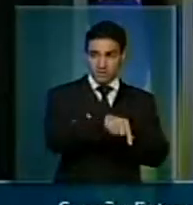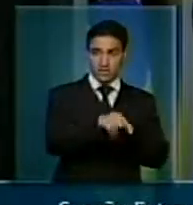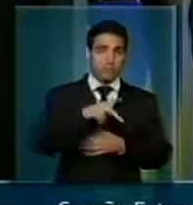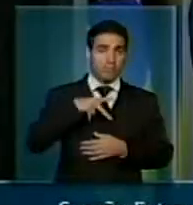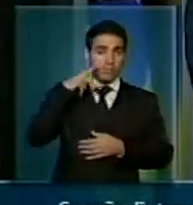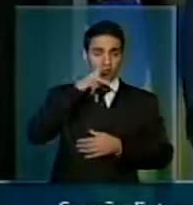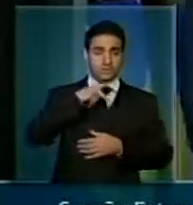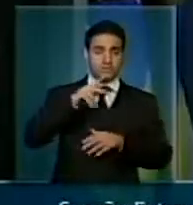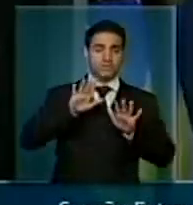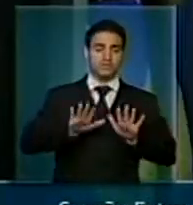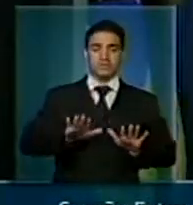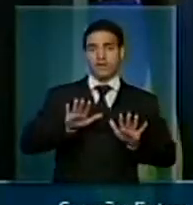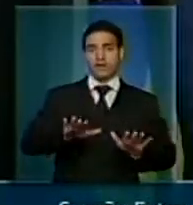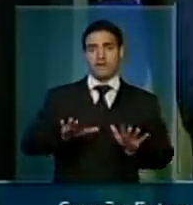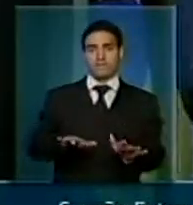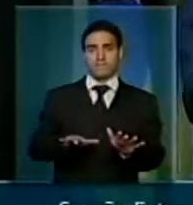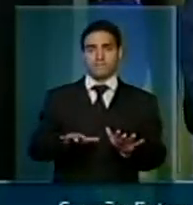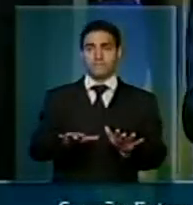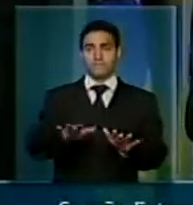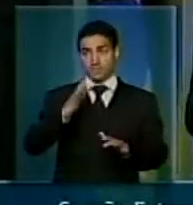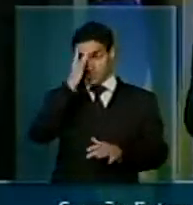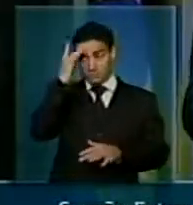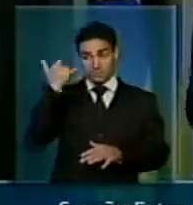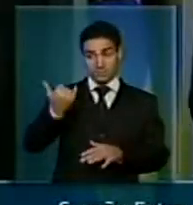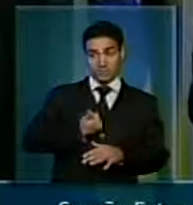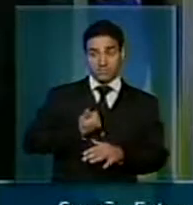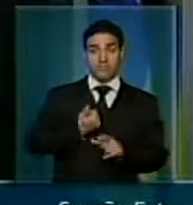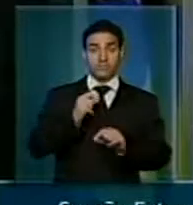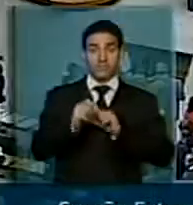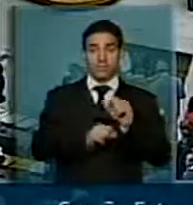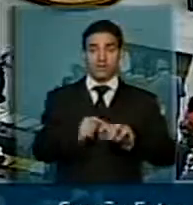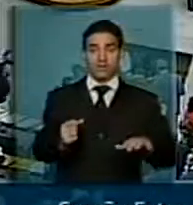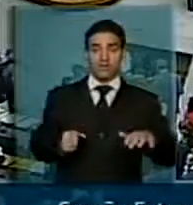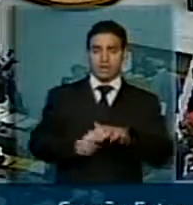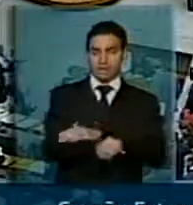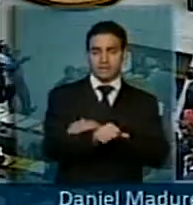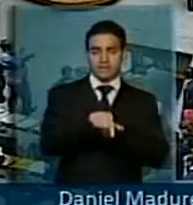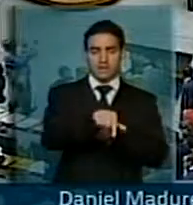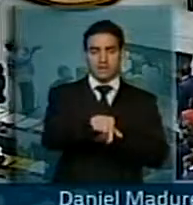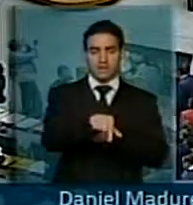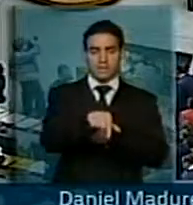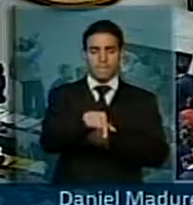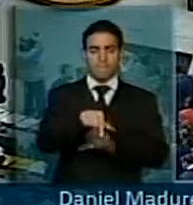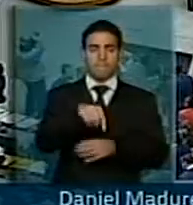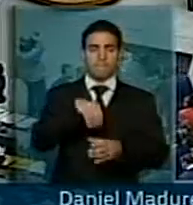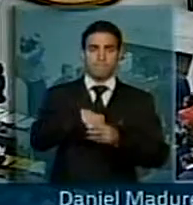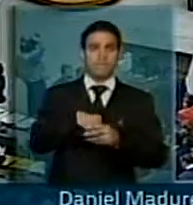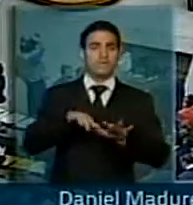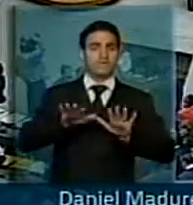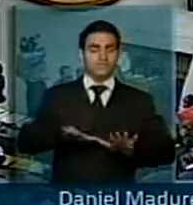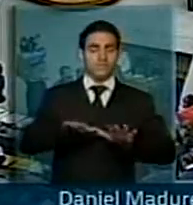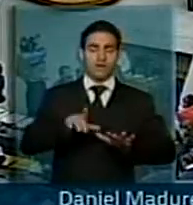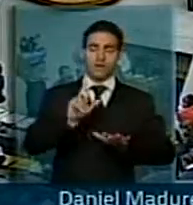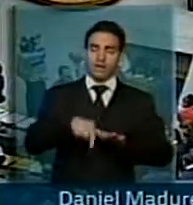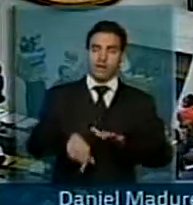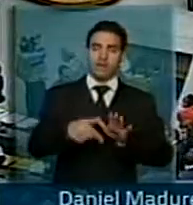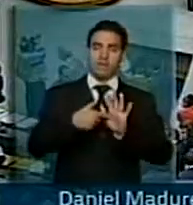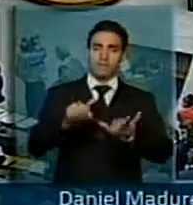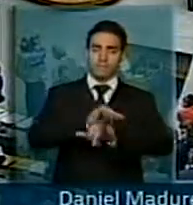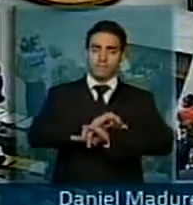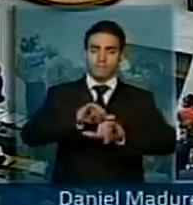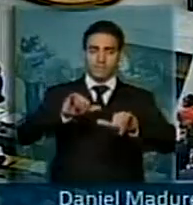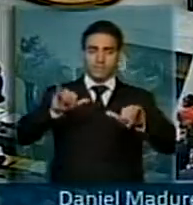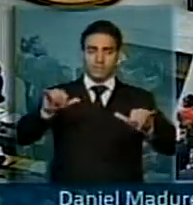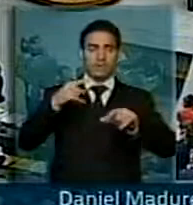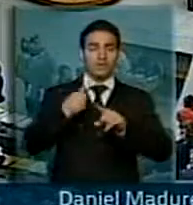devagarinho. Alguém Me Avisou para pisar nessa estrutura de poder devagarinho. Isso é registrado